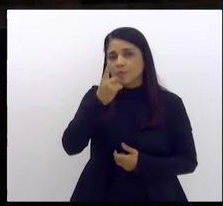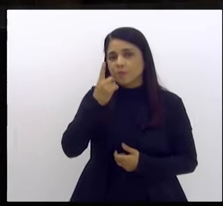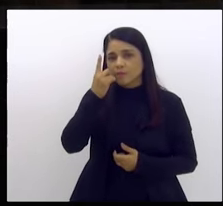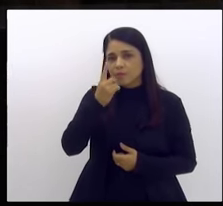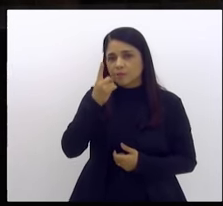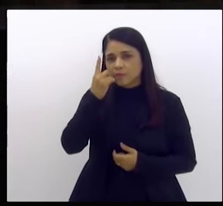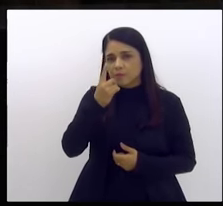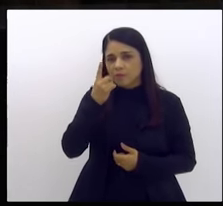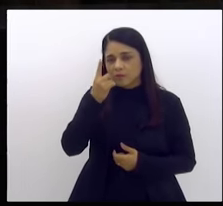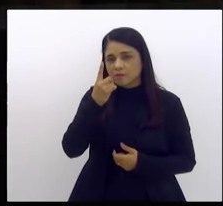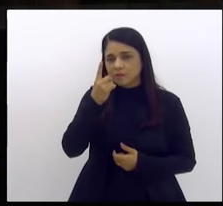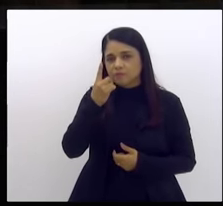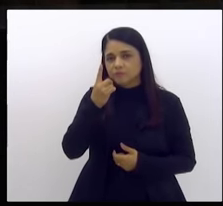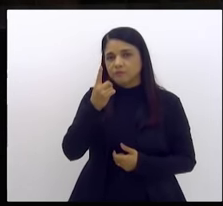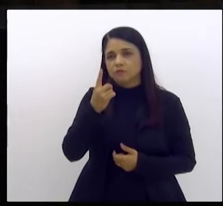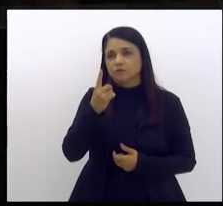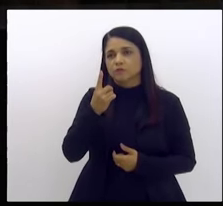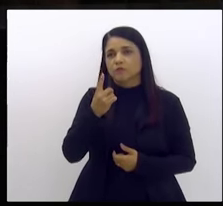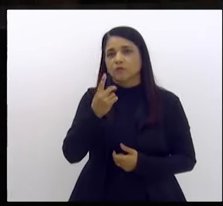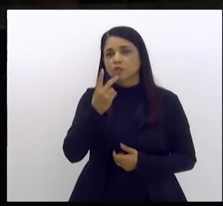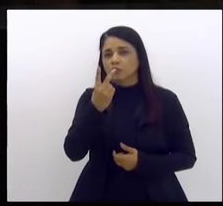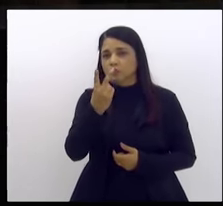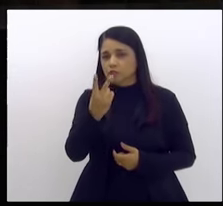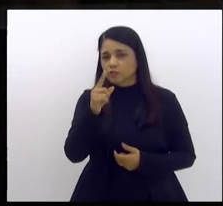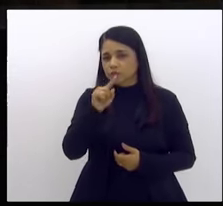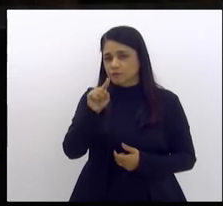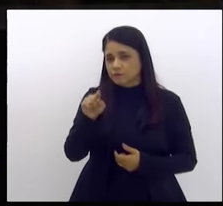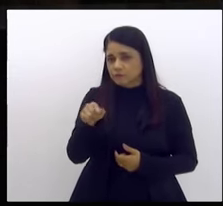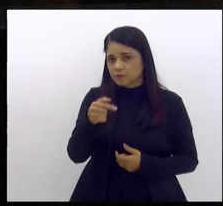seus 2,7